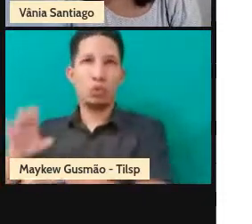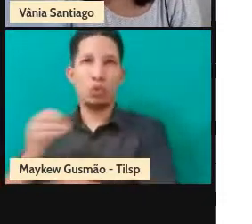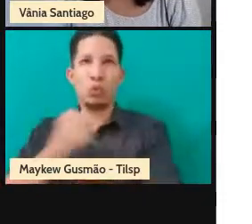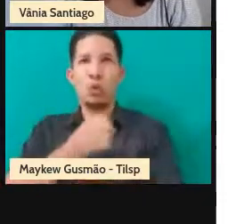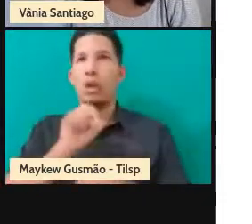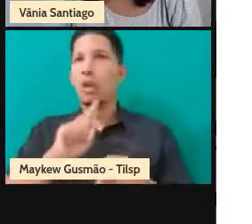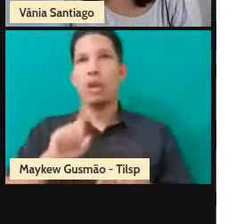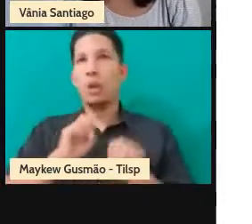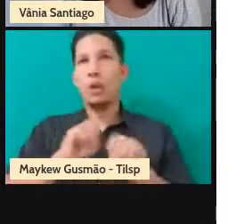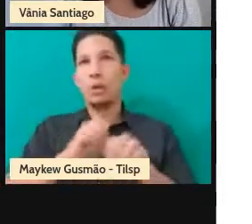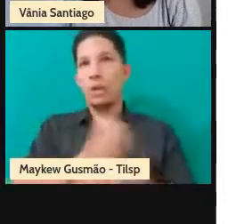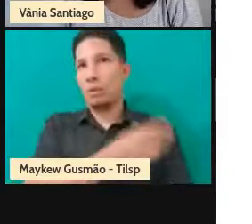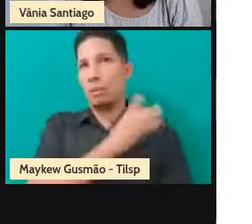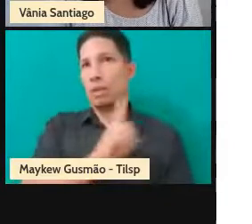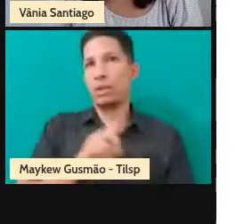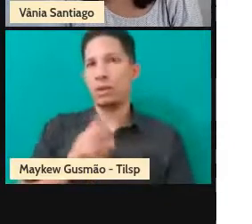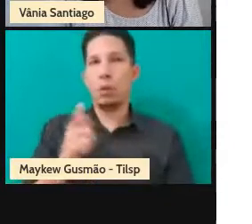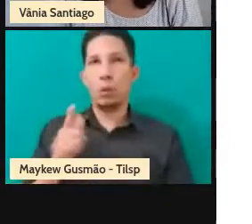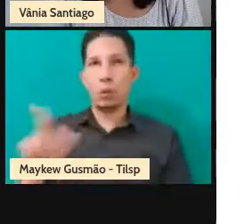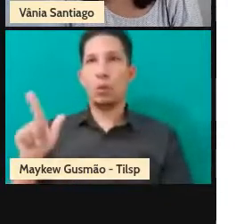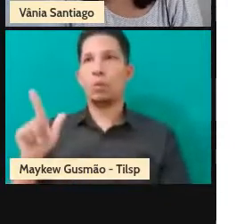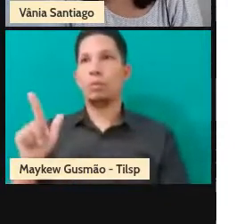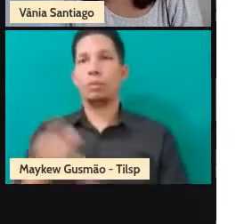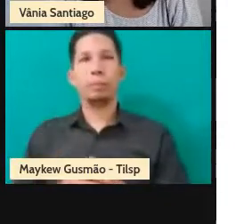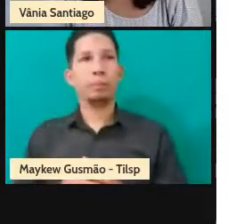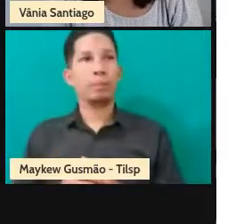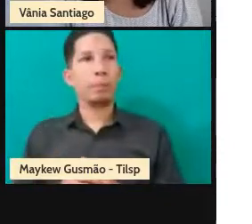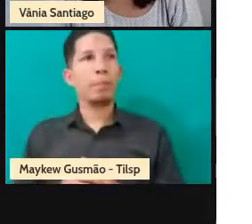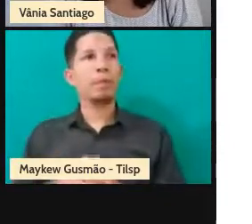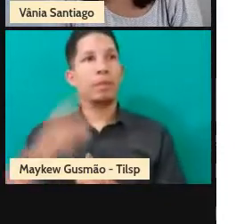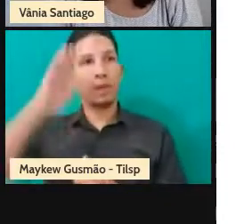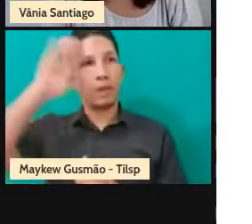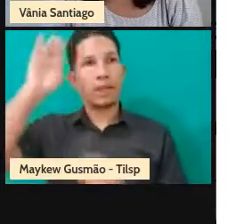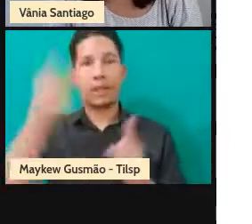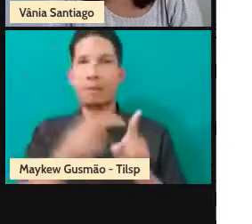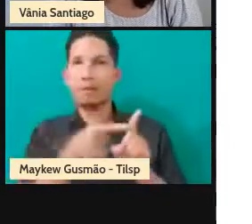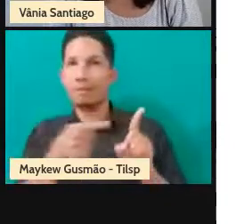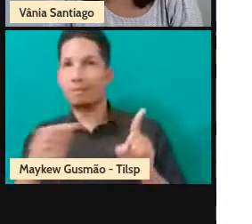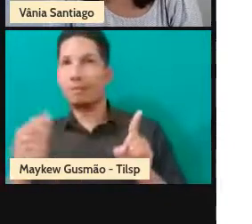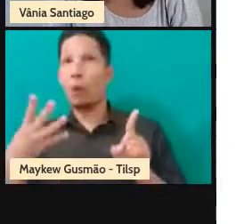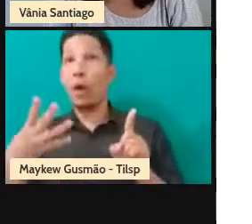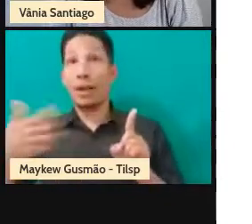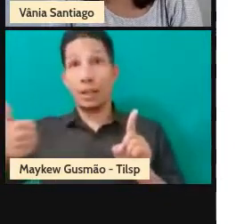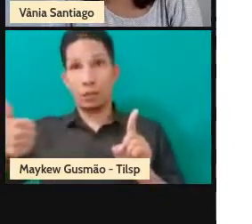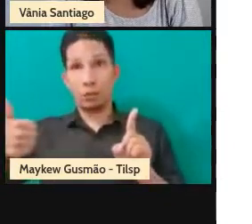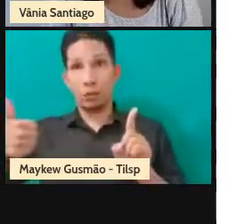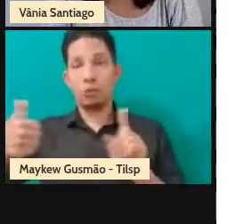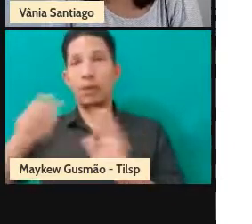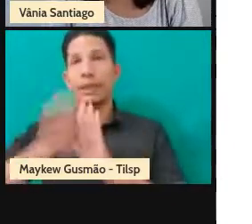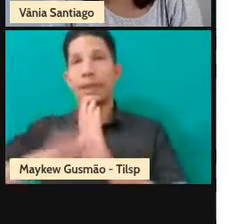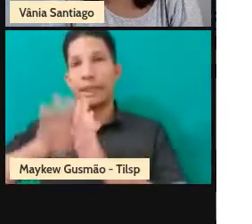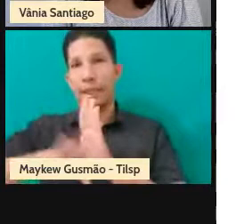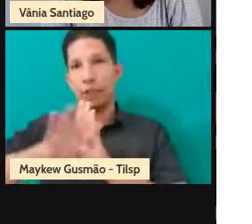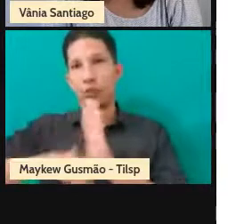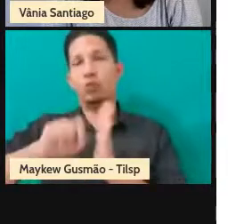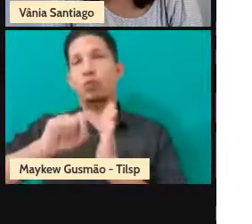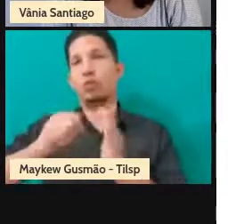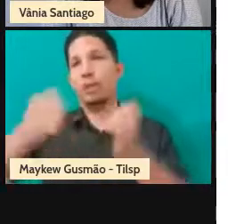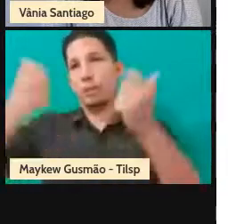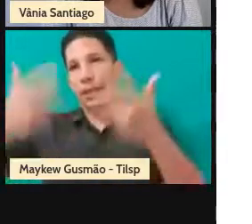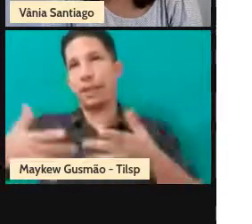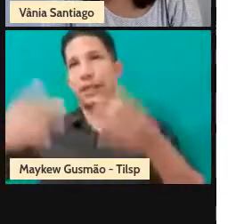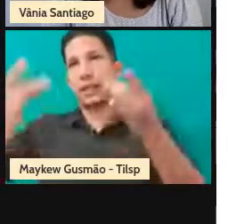educação prioritária. Então, a gente tem acadêmica com 41 textos descrevendo, né,